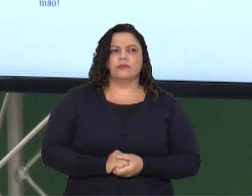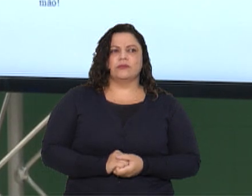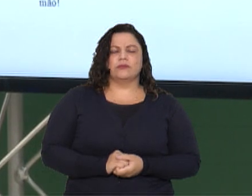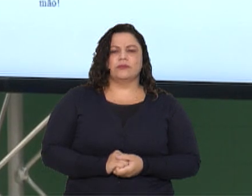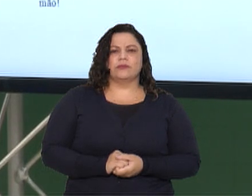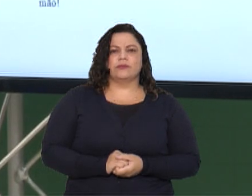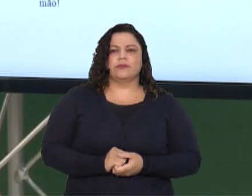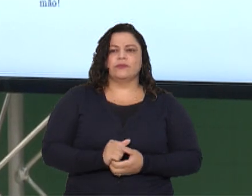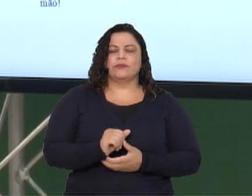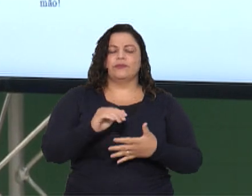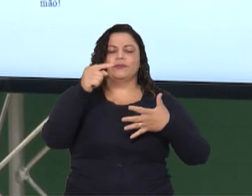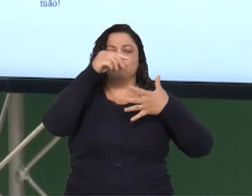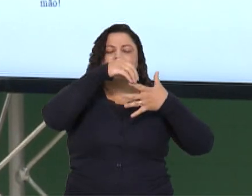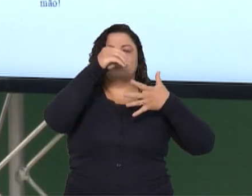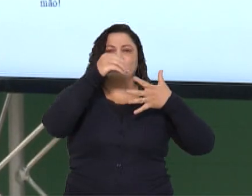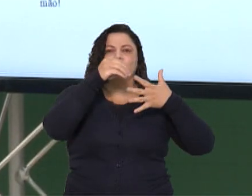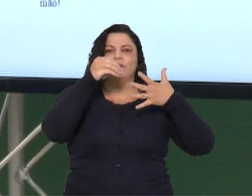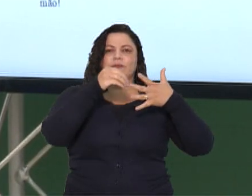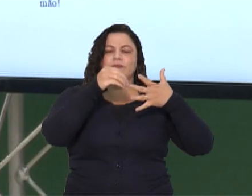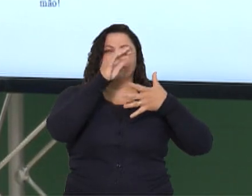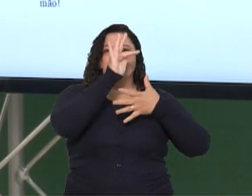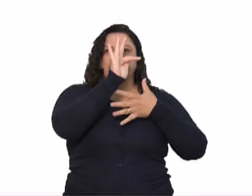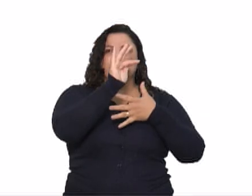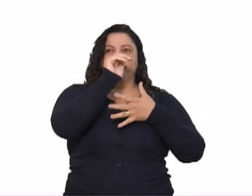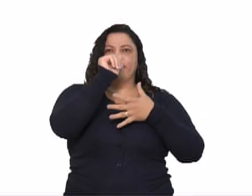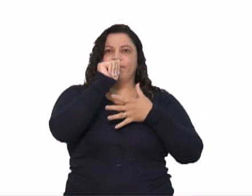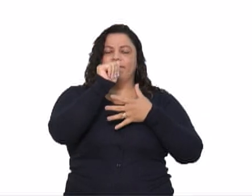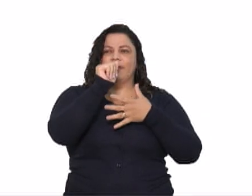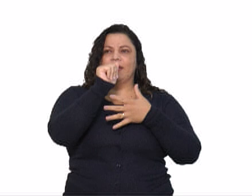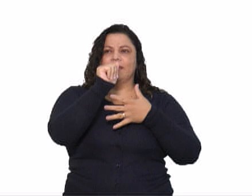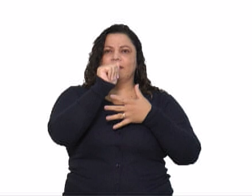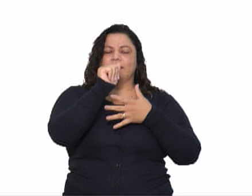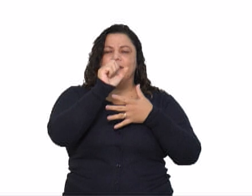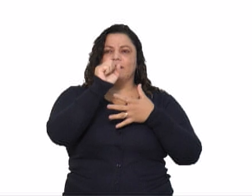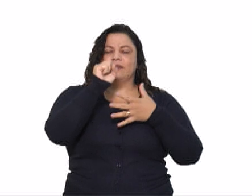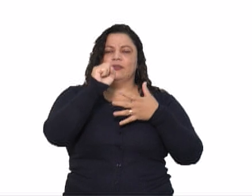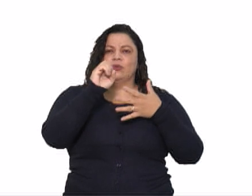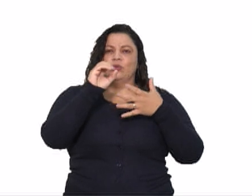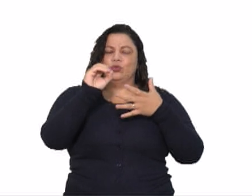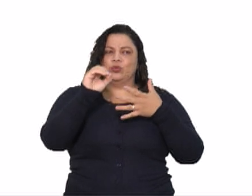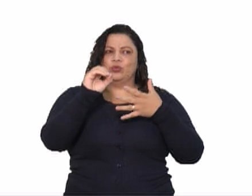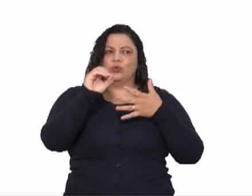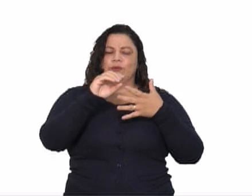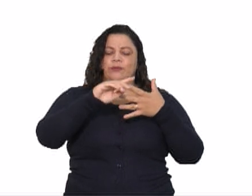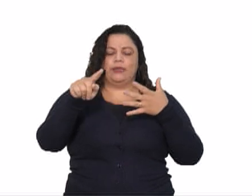Fá, Sol, Lá, Si, Dó, para cima. E abaixo seria